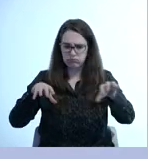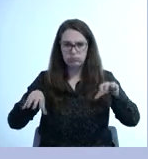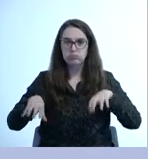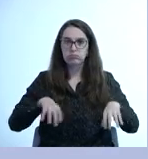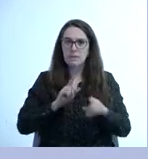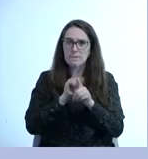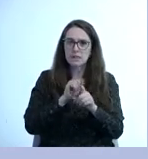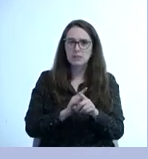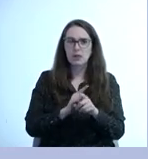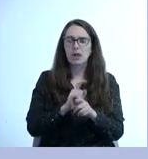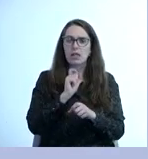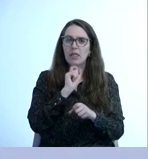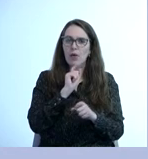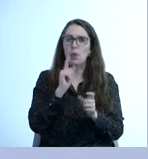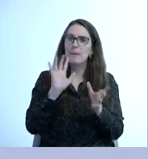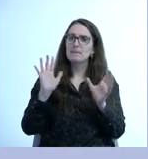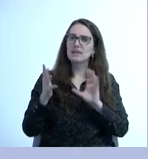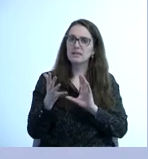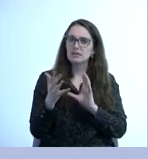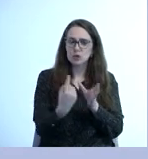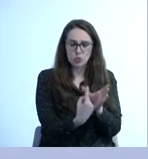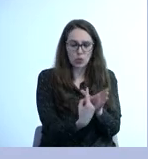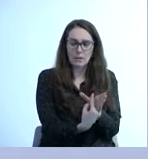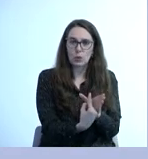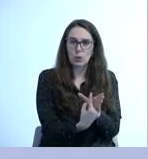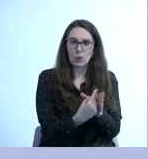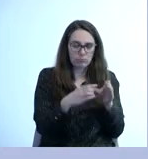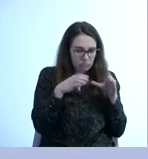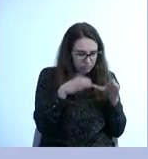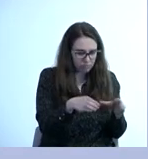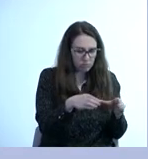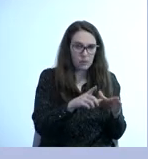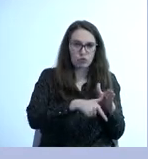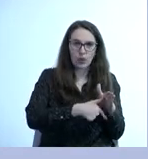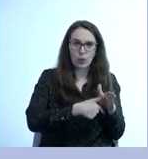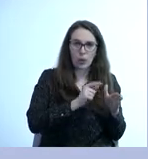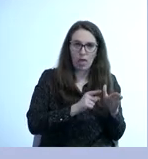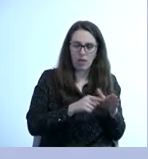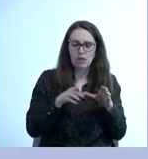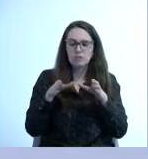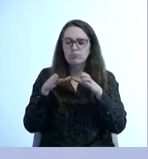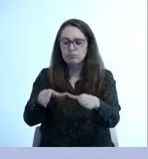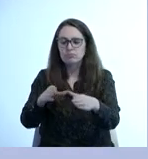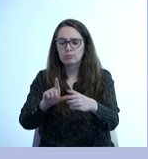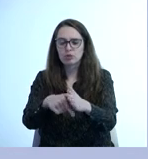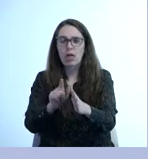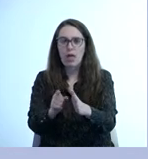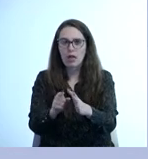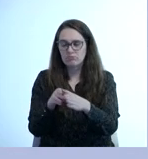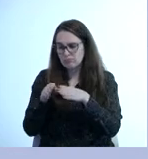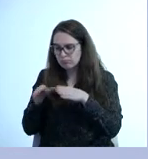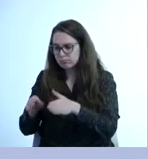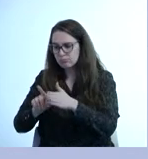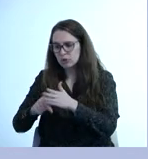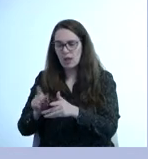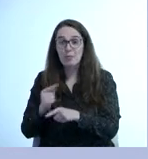criar um ambiente de grande isolamento para cada um dos projetos. E isso tem a ver com a maneira como ocupa o